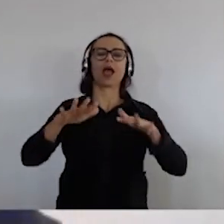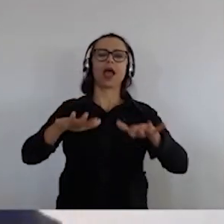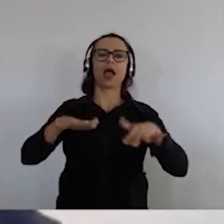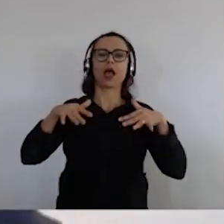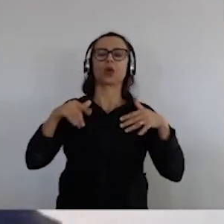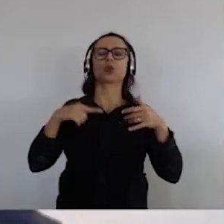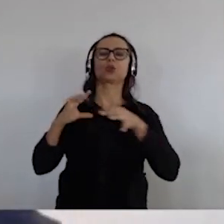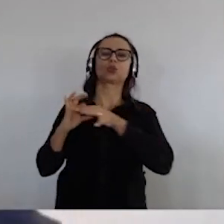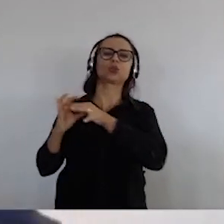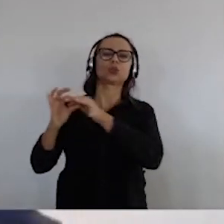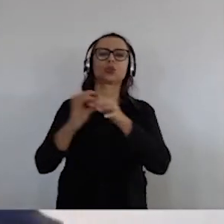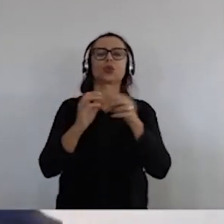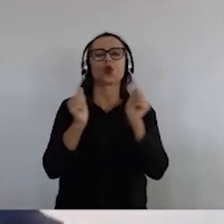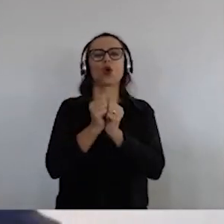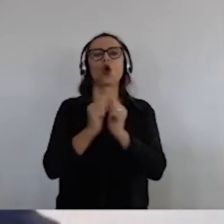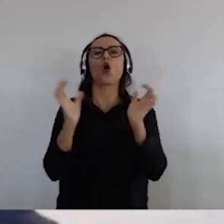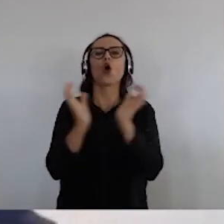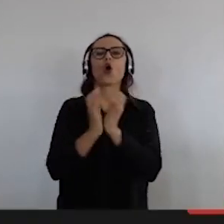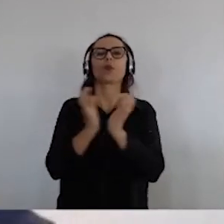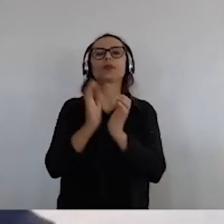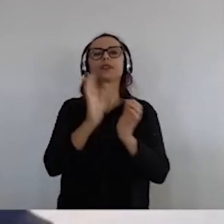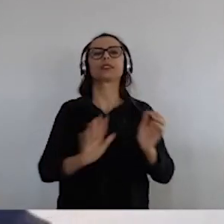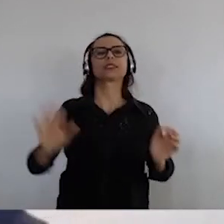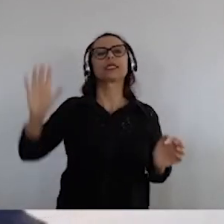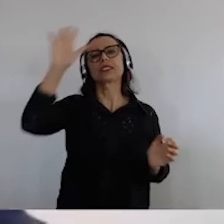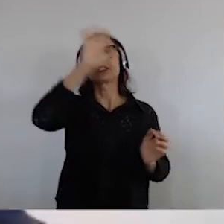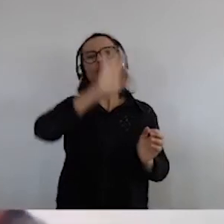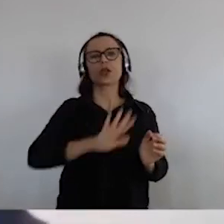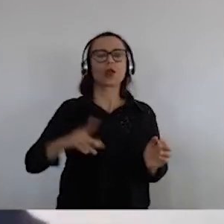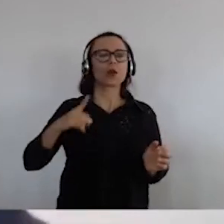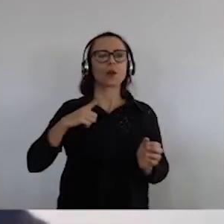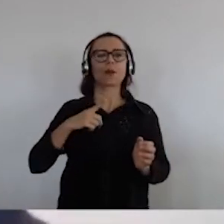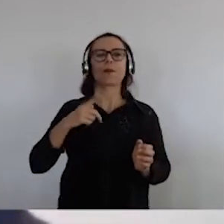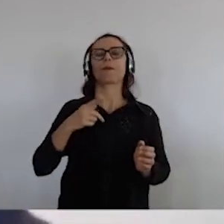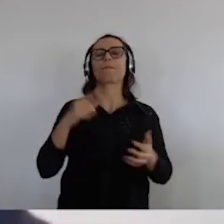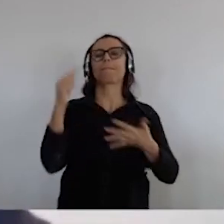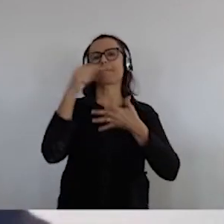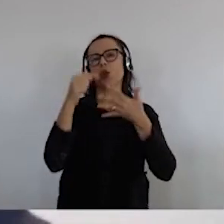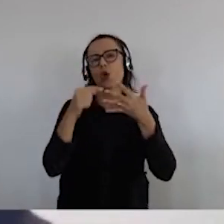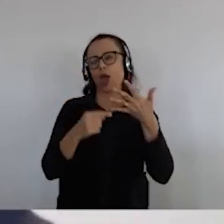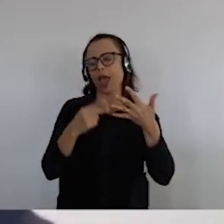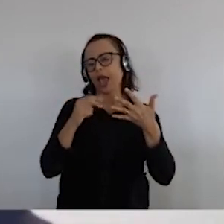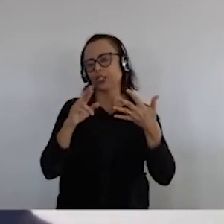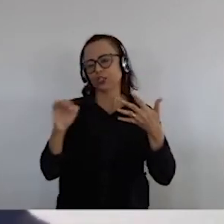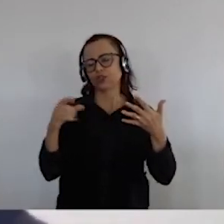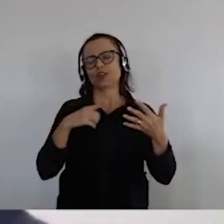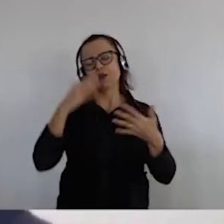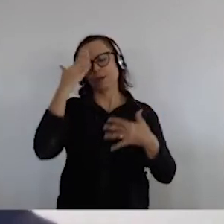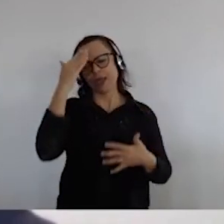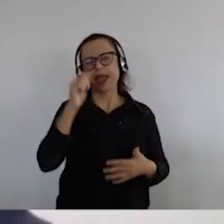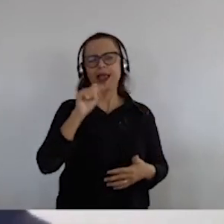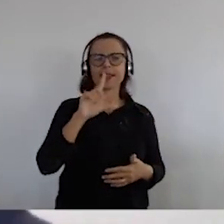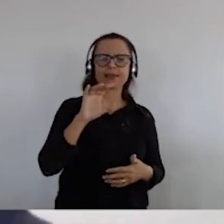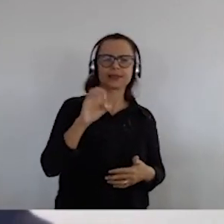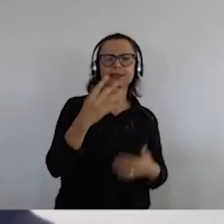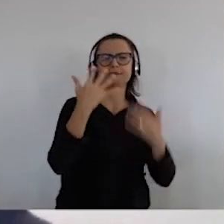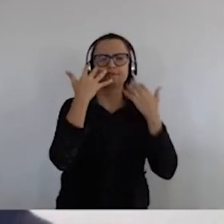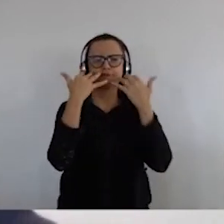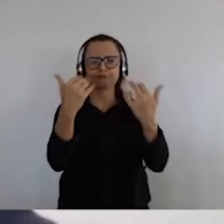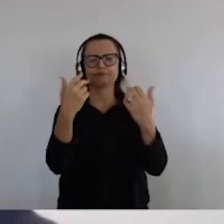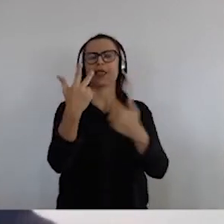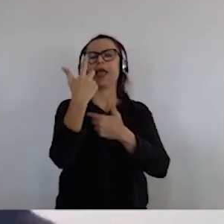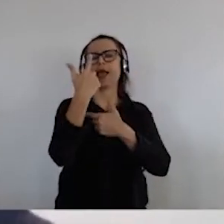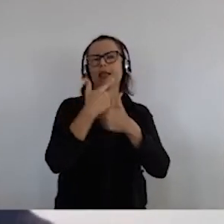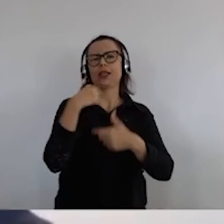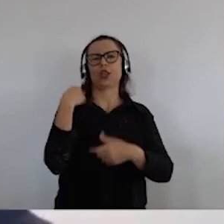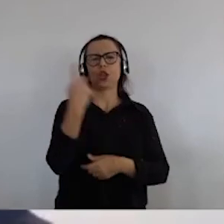dos integrantes da Comissão Nacional de Defesa das Prerrogativas. Muito obrigado a todos que estão nos assistindo, a Alice e todos os demais.